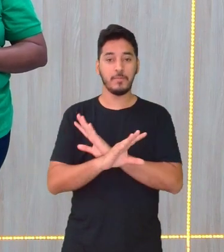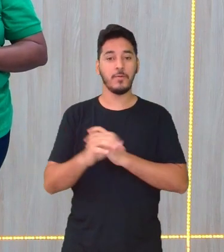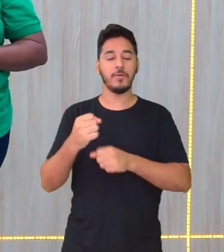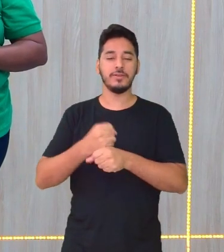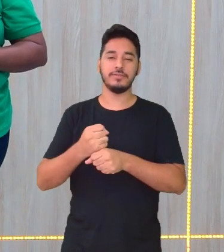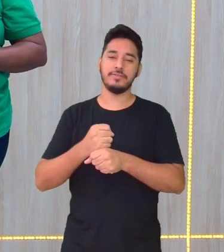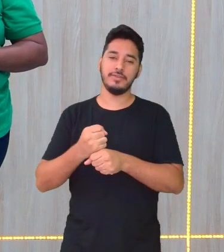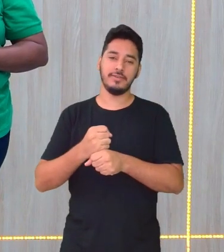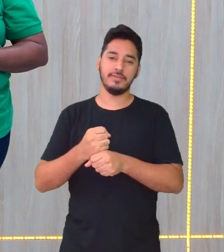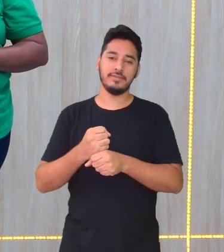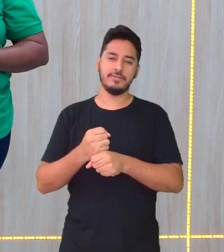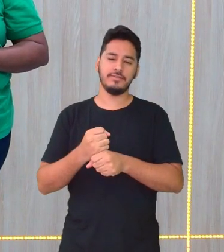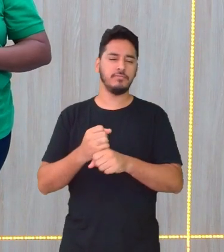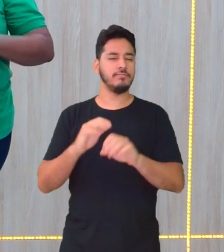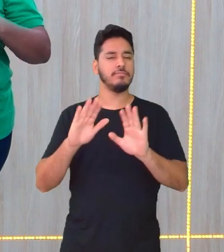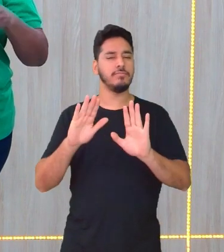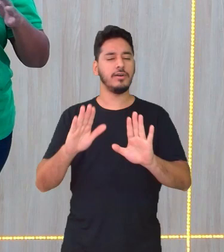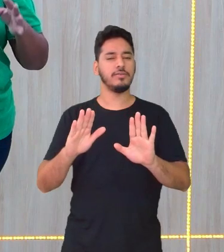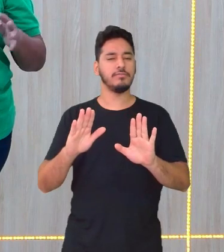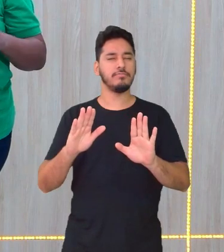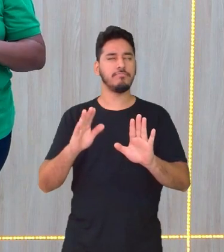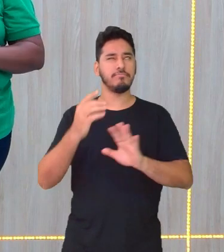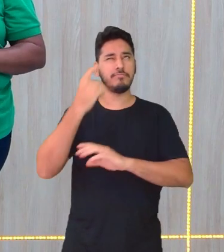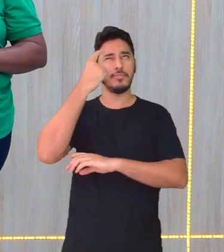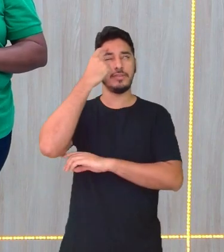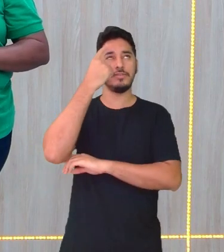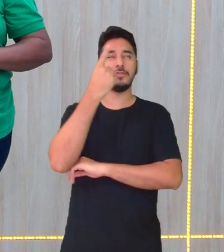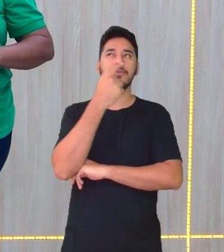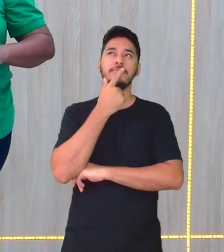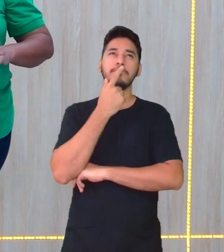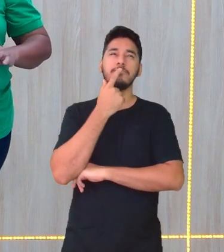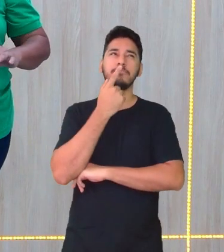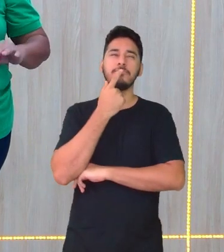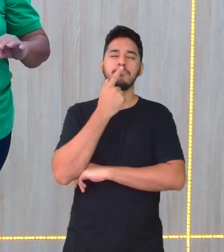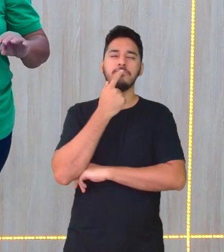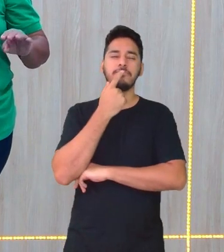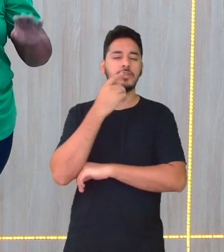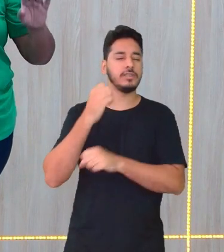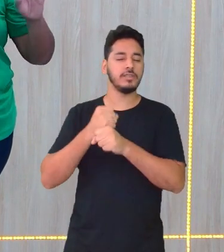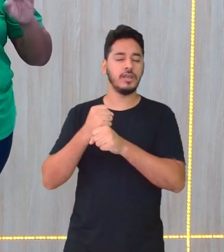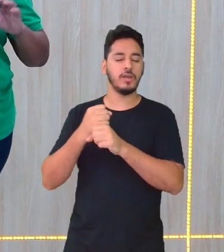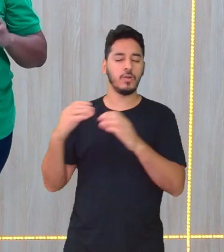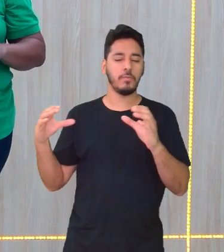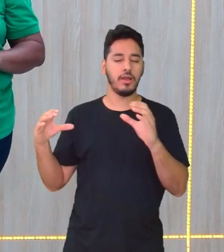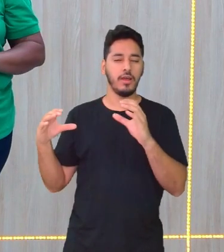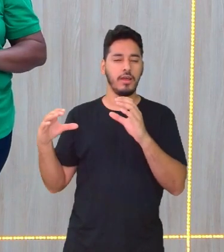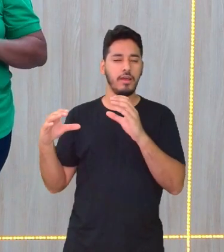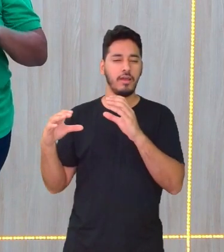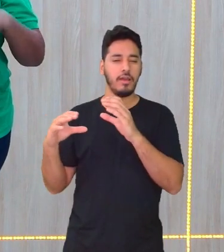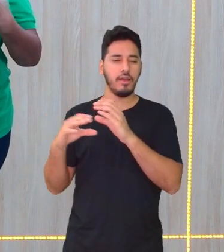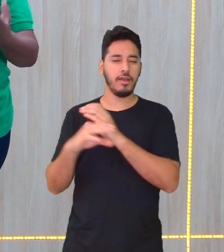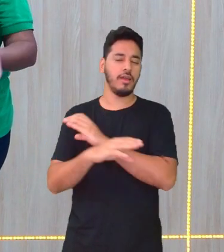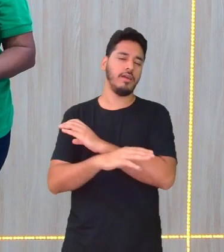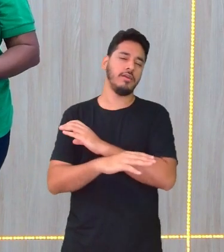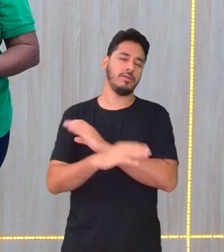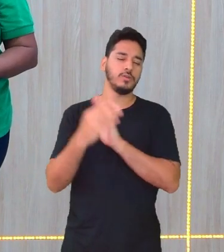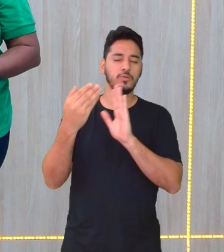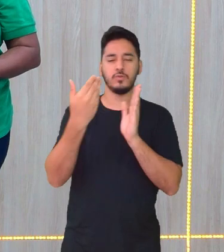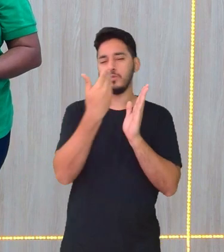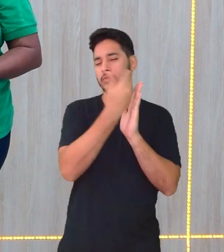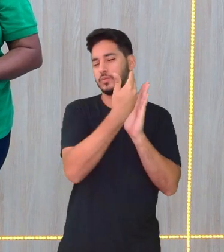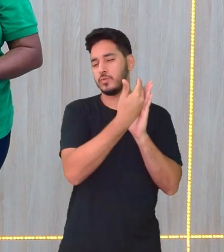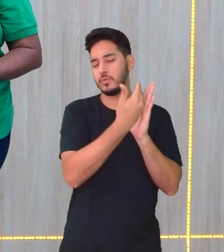né? E para isso, pensando nisso aí, nesse ano inteiro que a gente trabalhou tantos